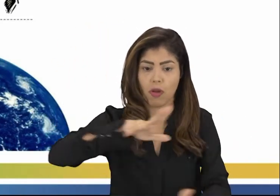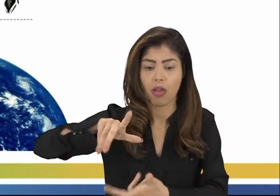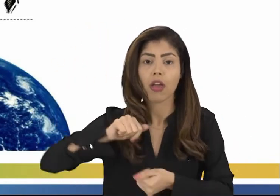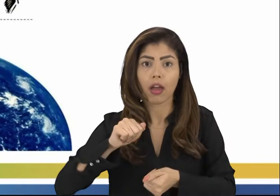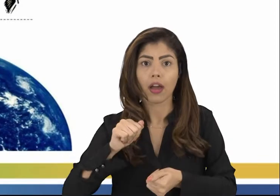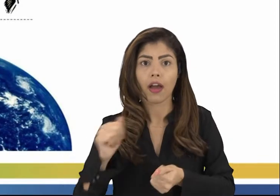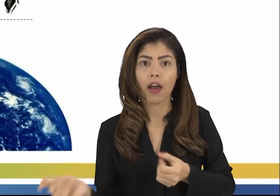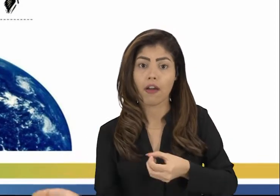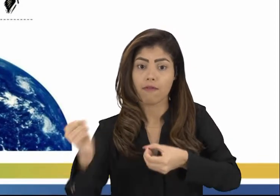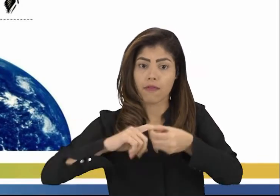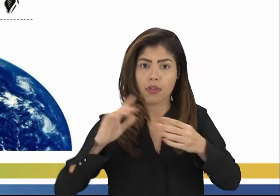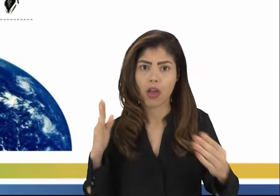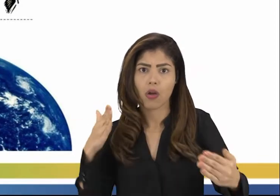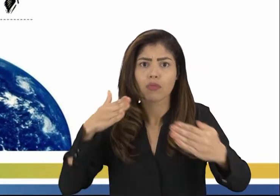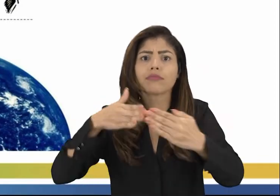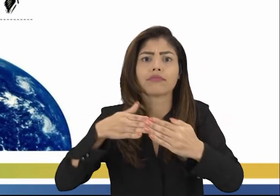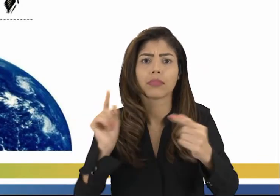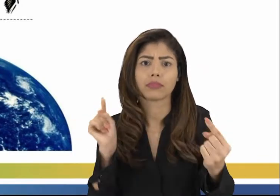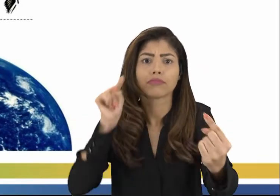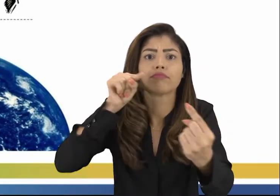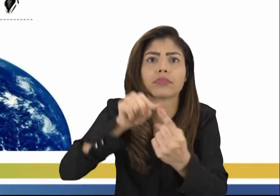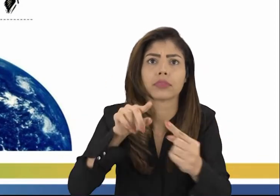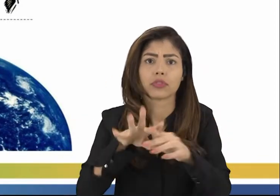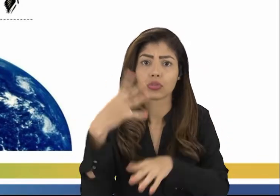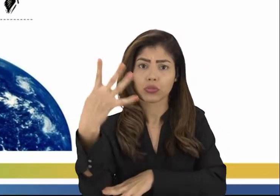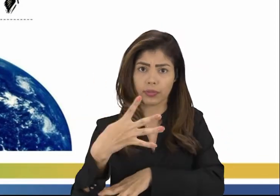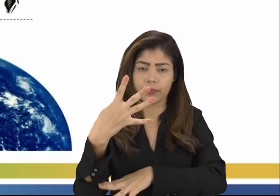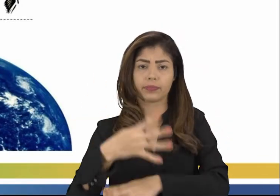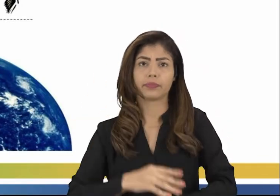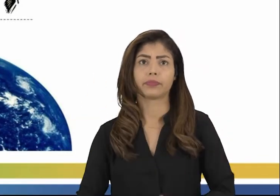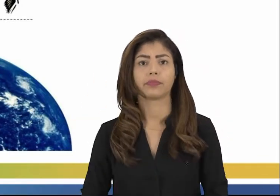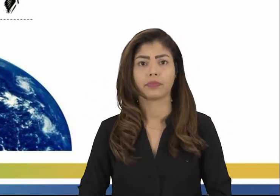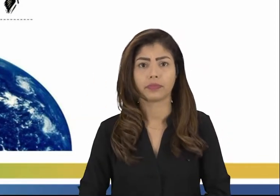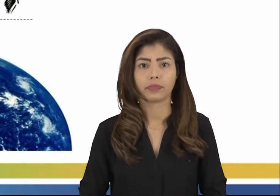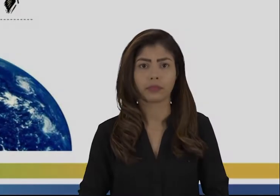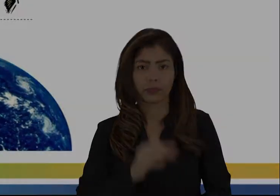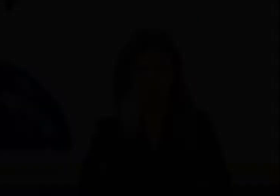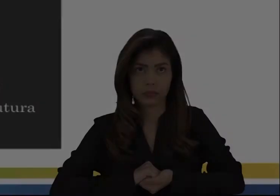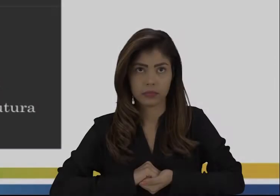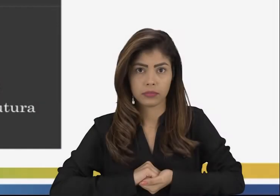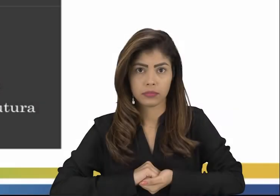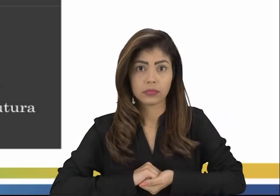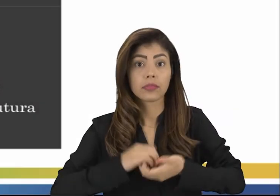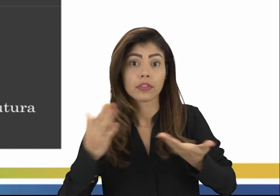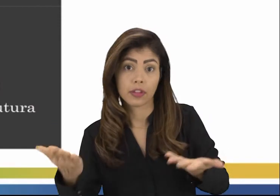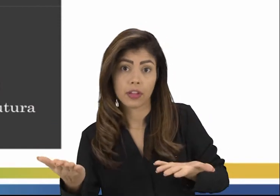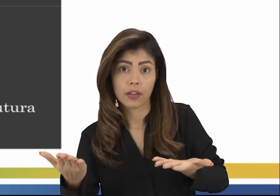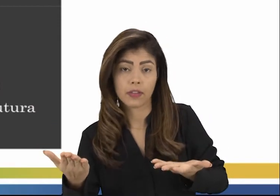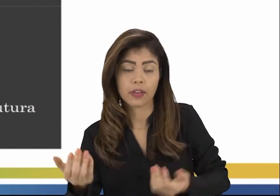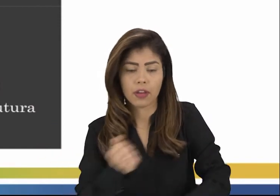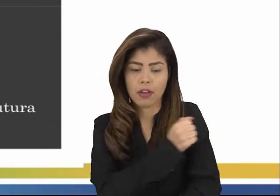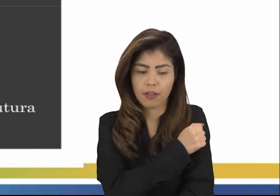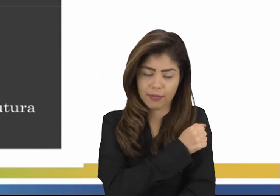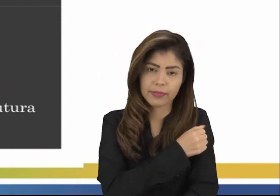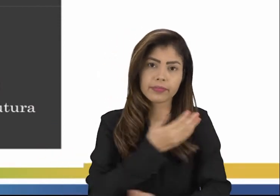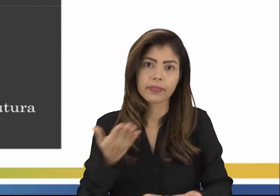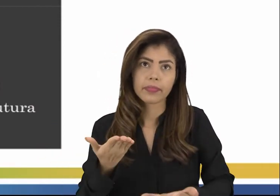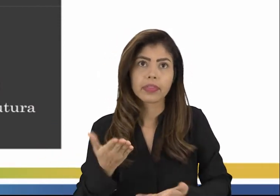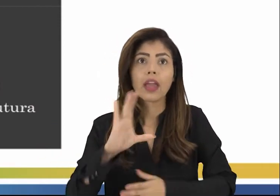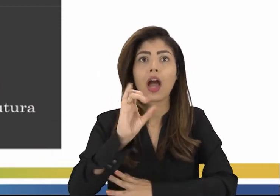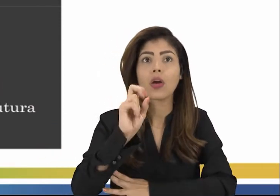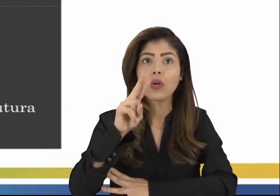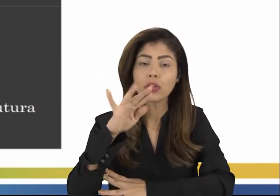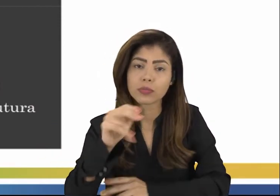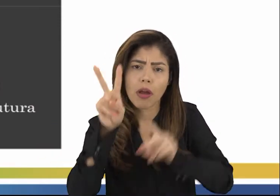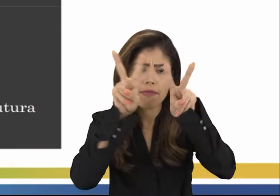vinha da combinação desses 4 elementos, certo? Então, caros estudantes, a